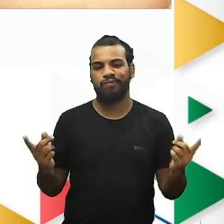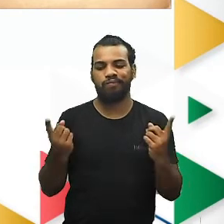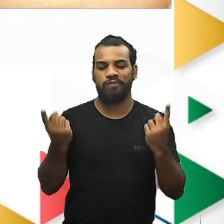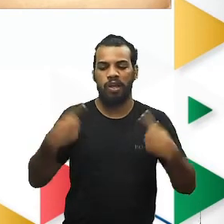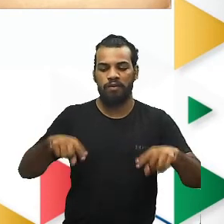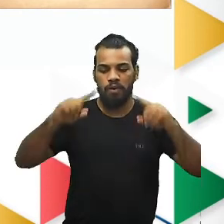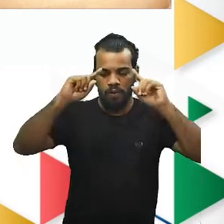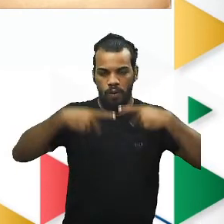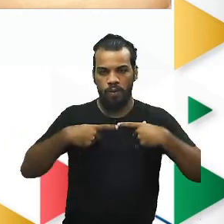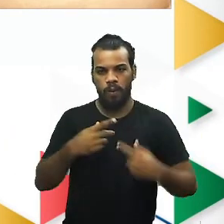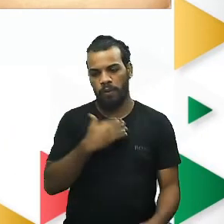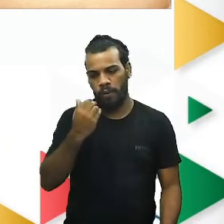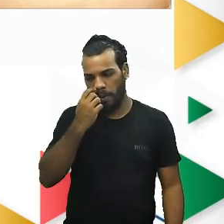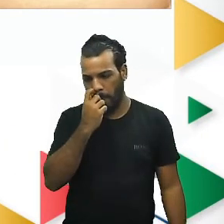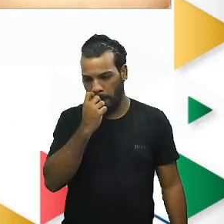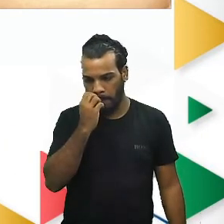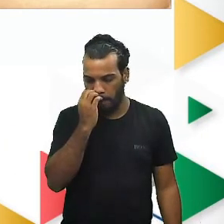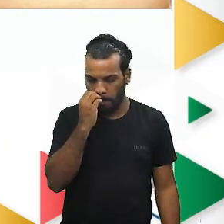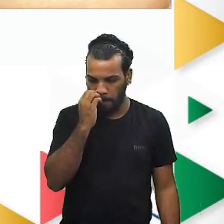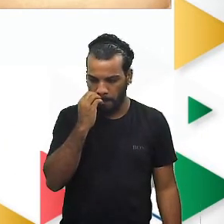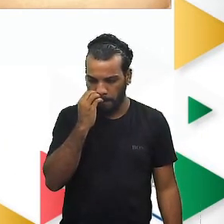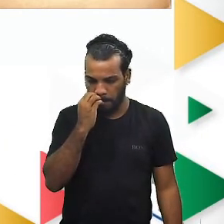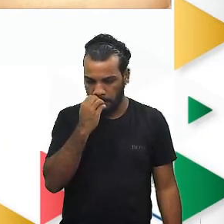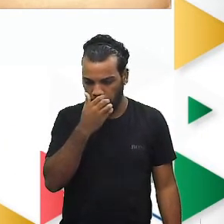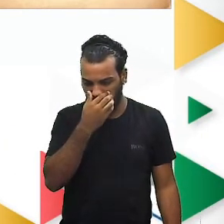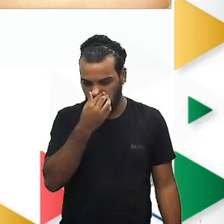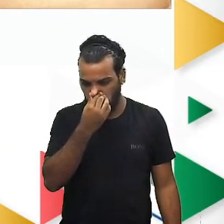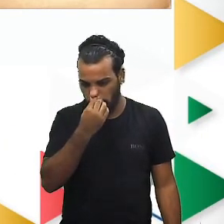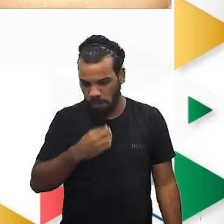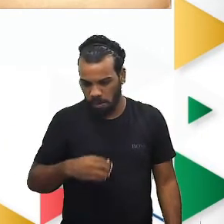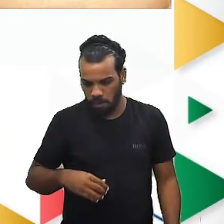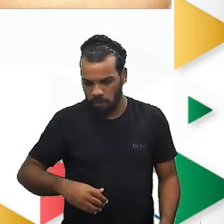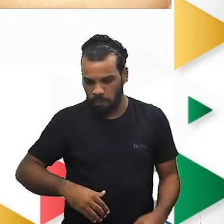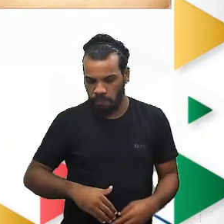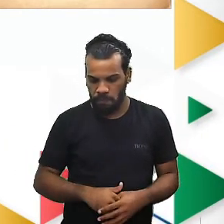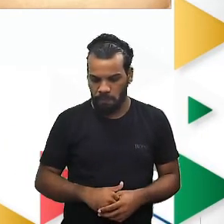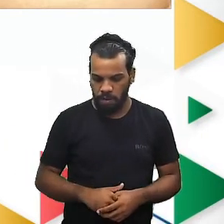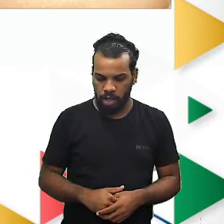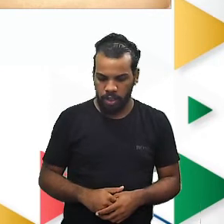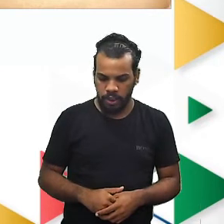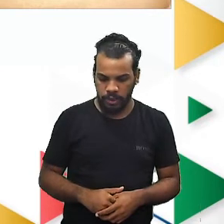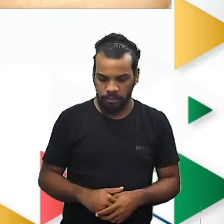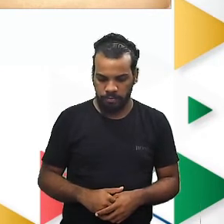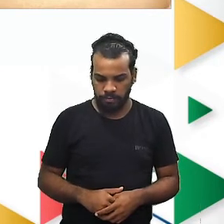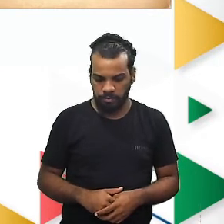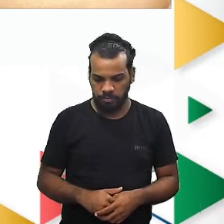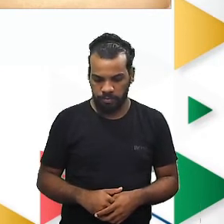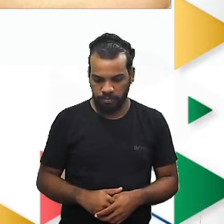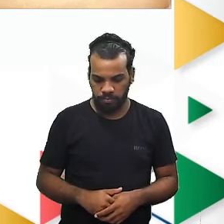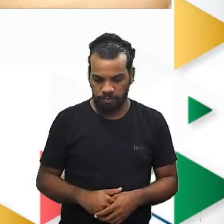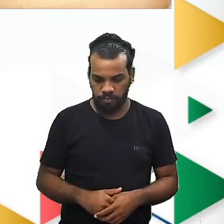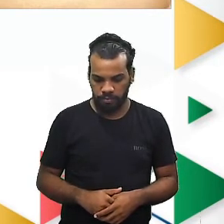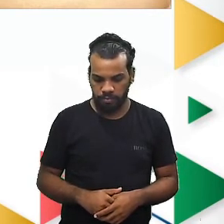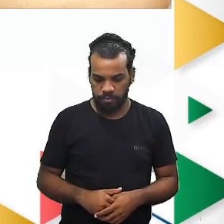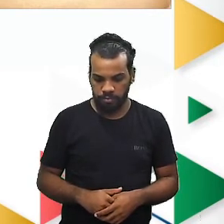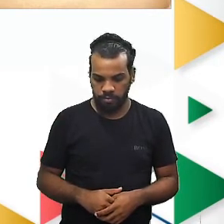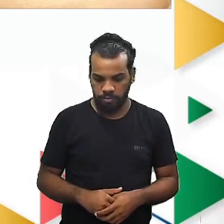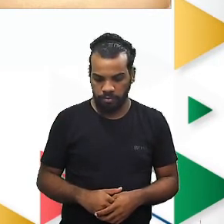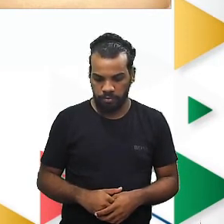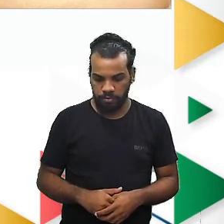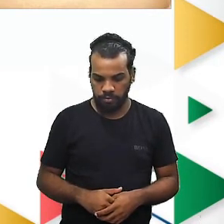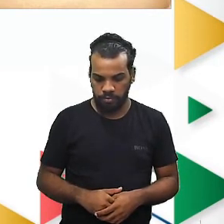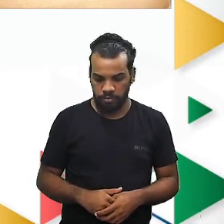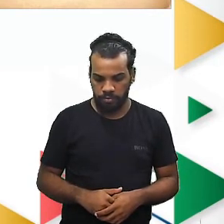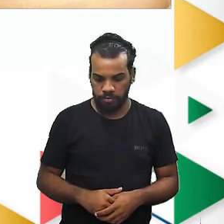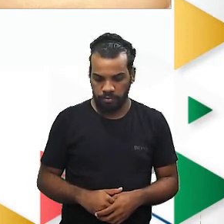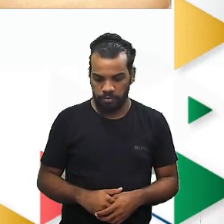no Brasil. O musical chegou ao Brasil no fim do século XIX com o teatro de revista, que foi um teatro bastante difundido aqui no